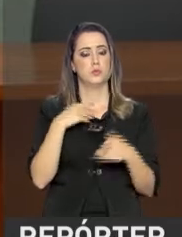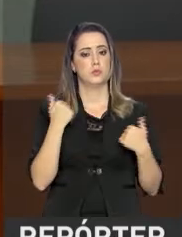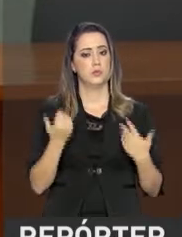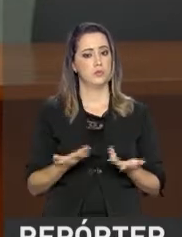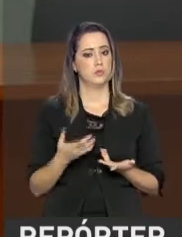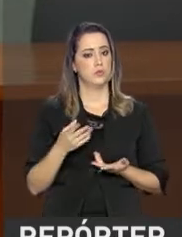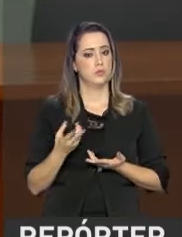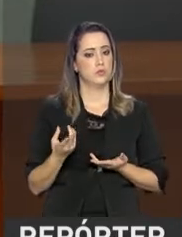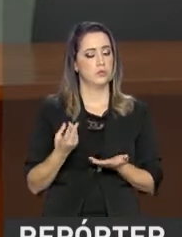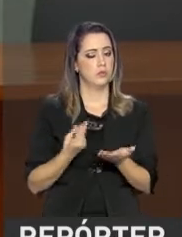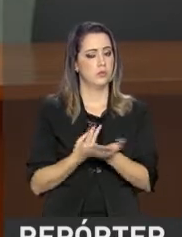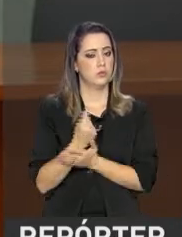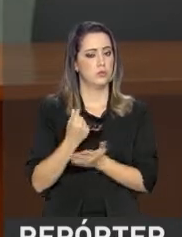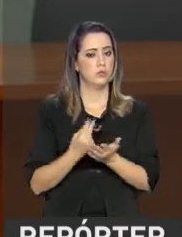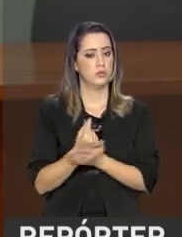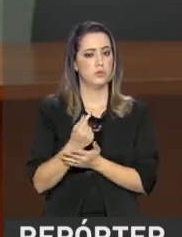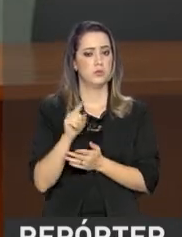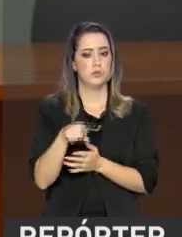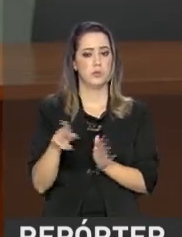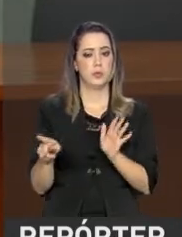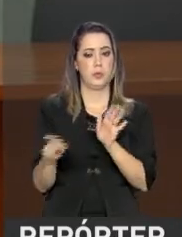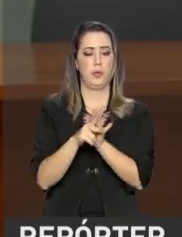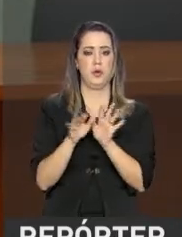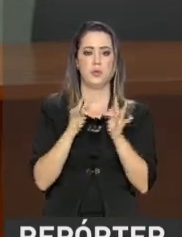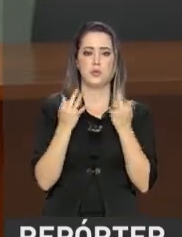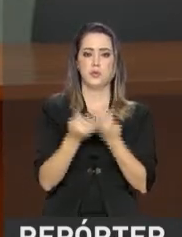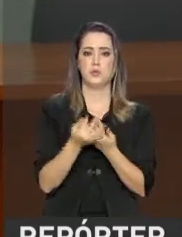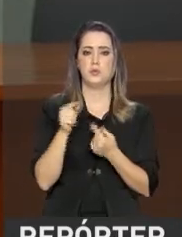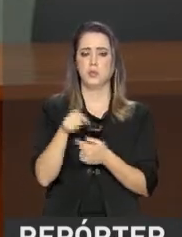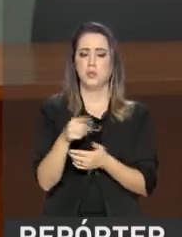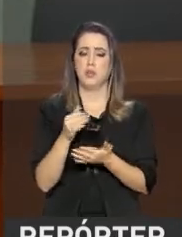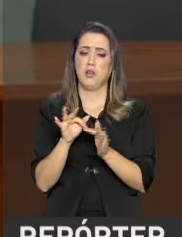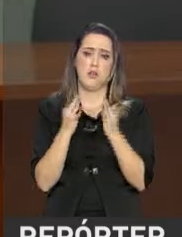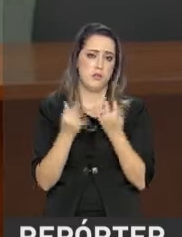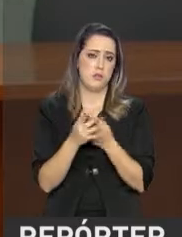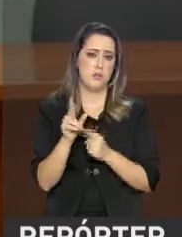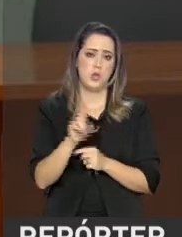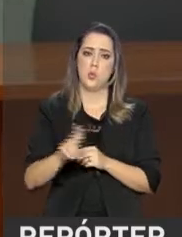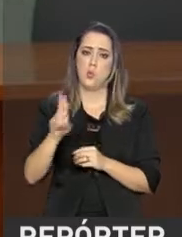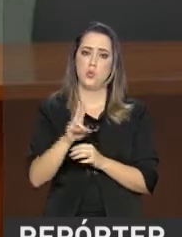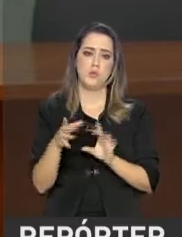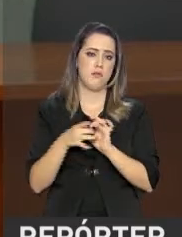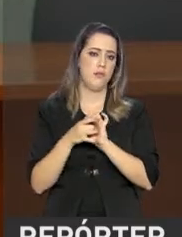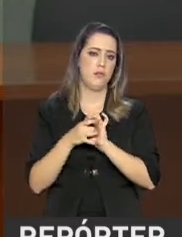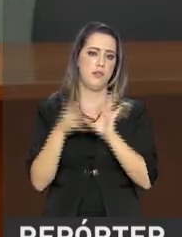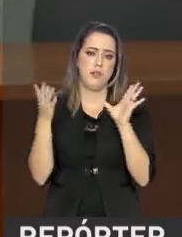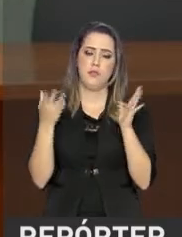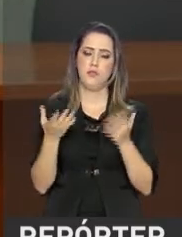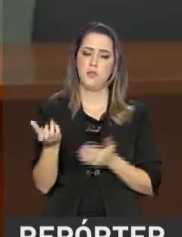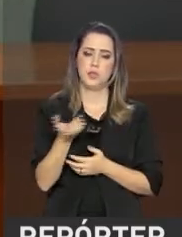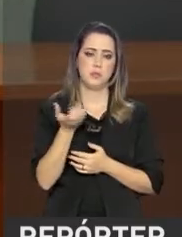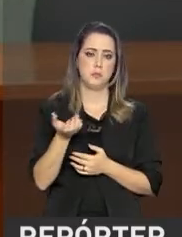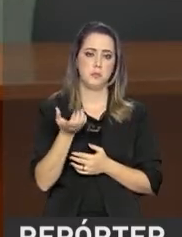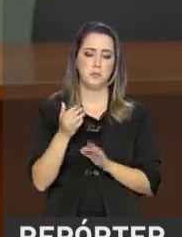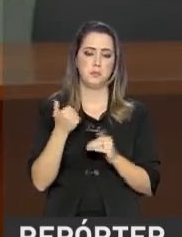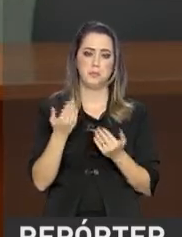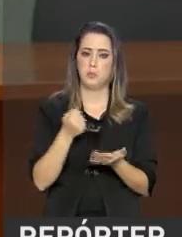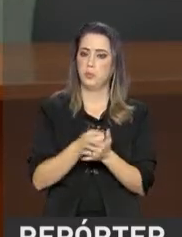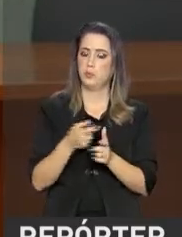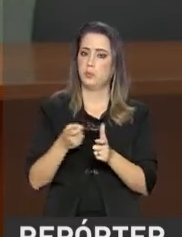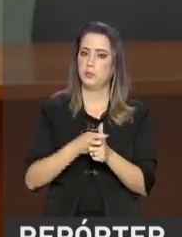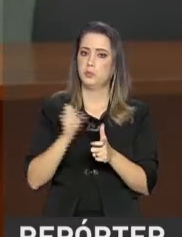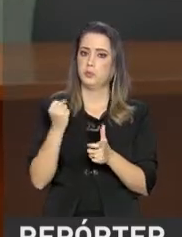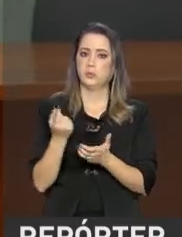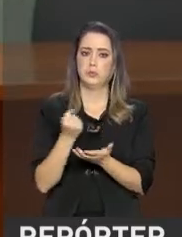esse recurso vai para as famílias as famílias vão usar da melhor forma que entenderem ou para pagar